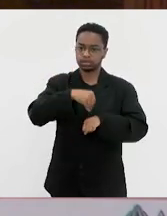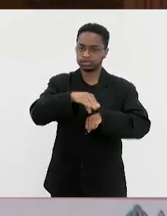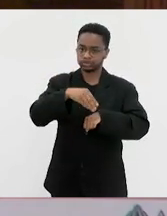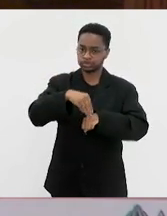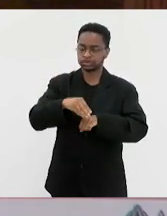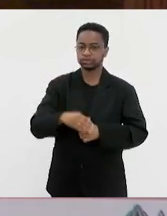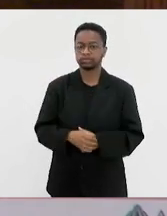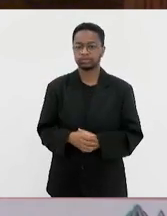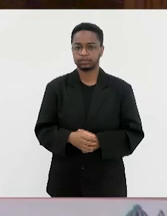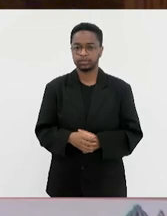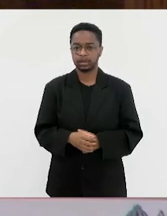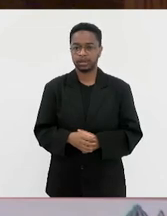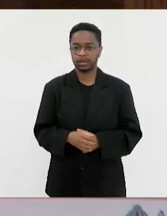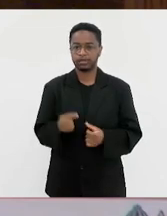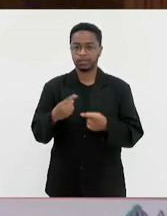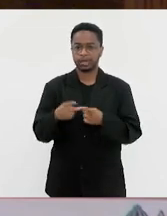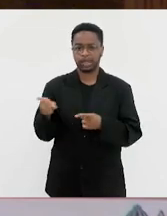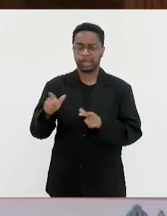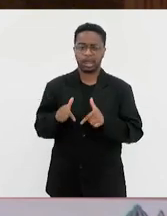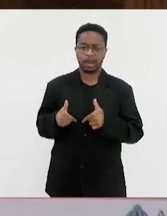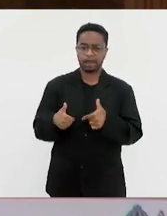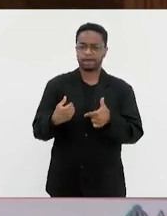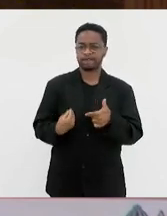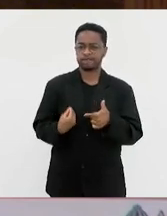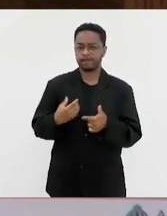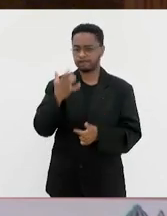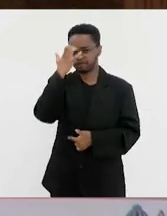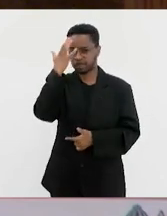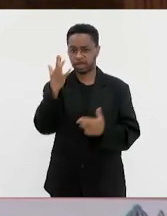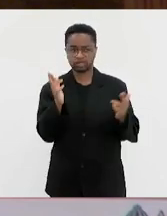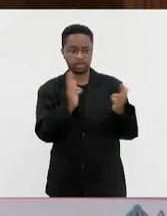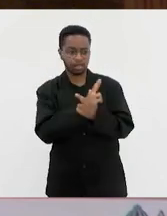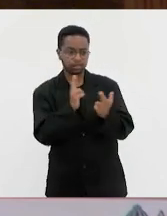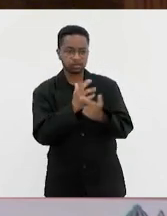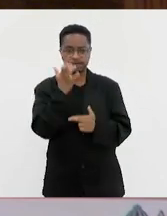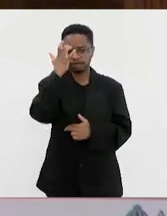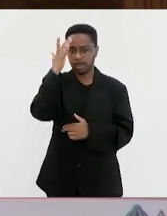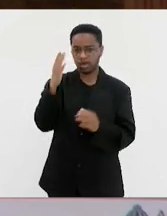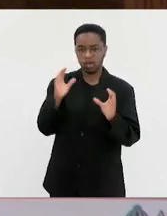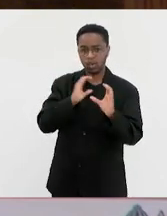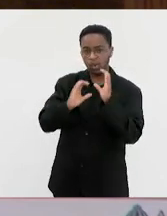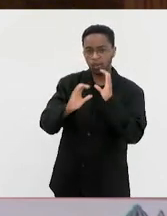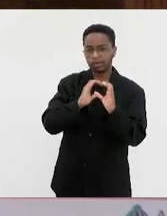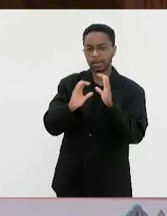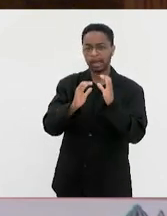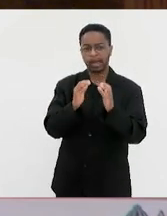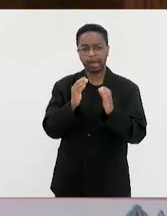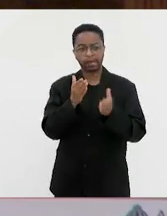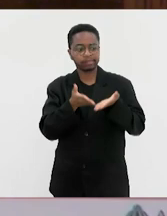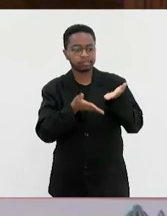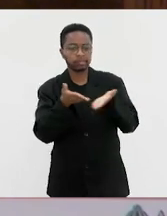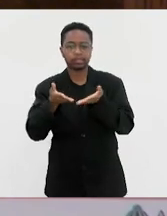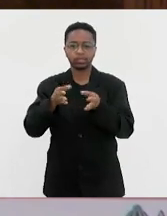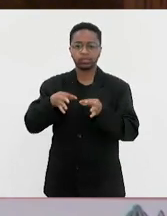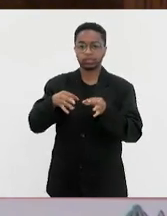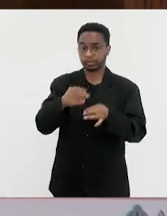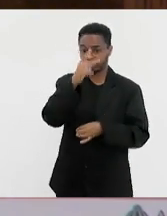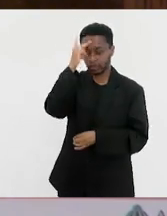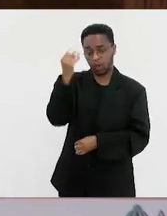que ele é na vida, esse cara fácil de relação, de se comunicar, de atender a todos, obviamente a